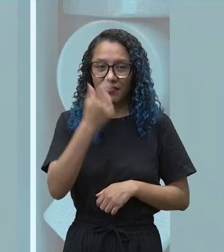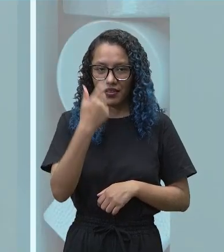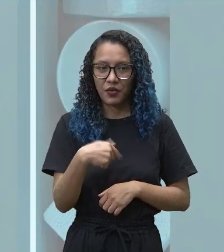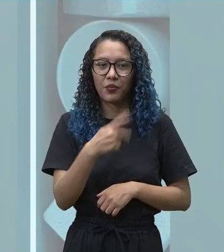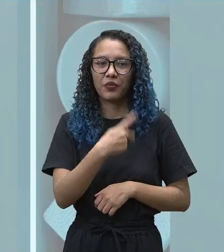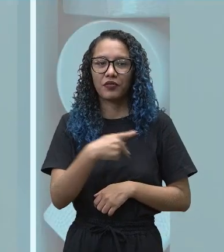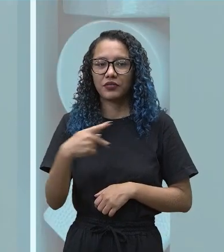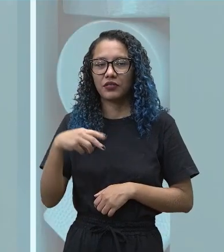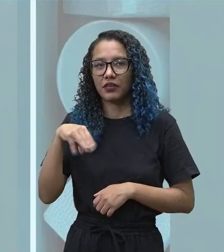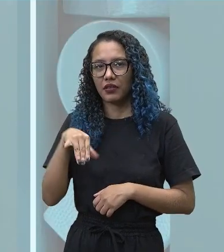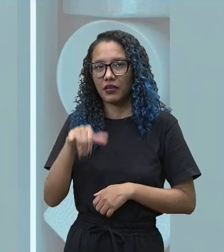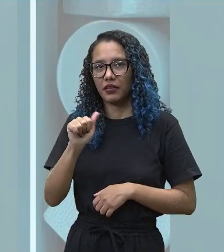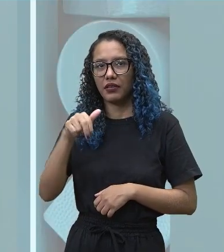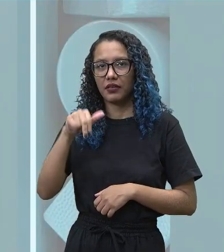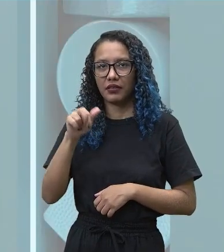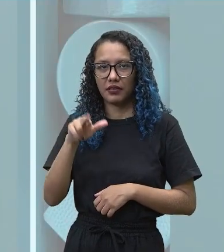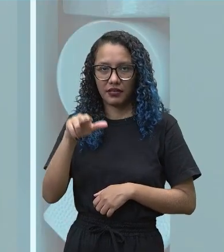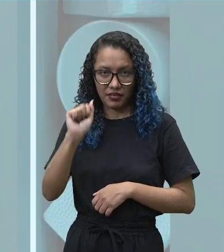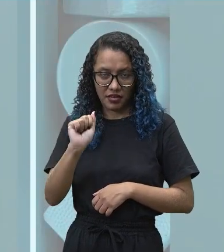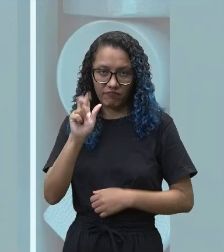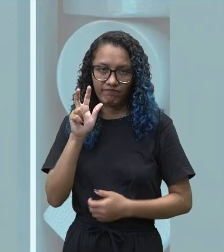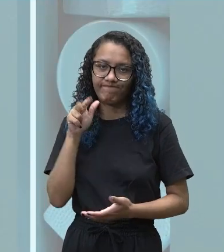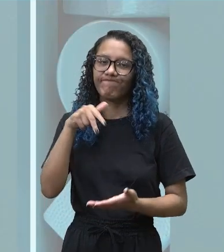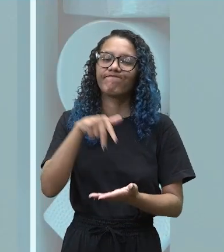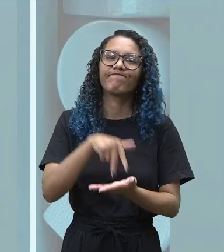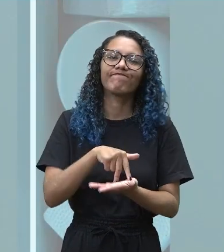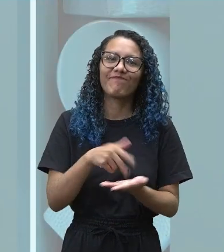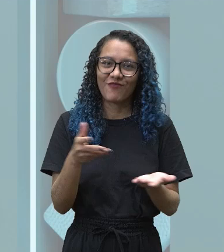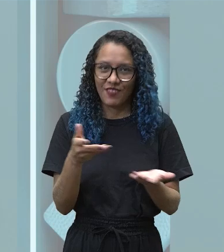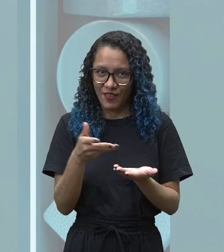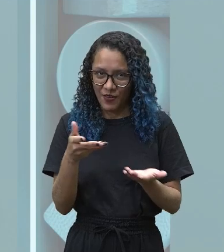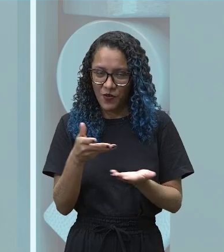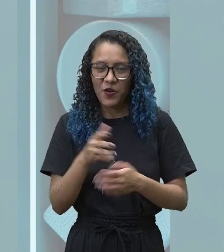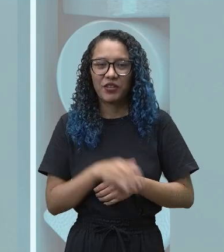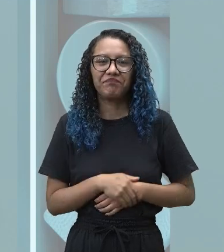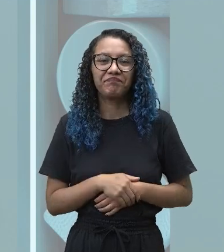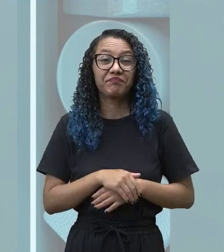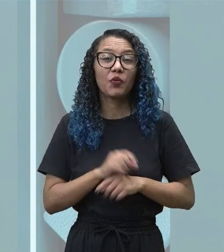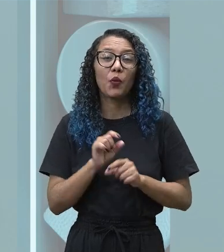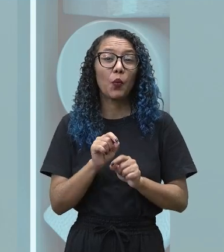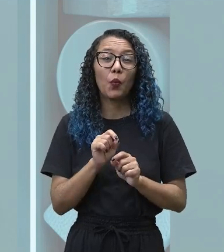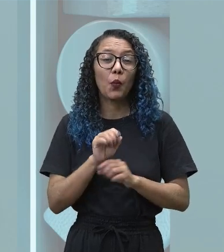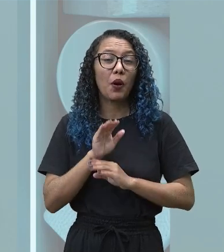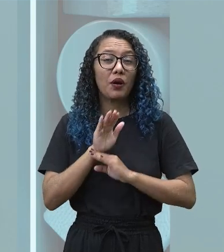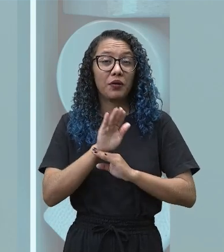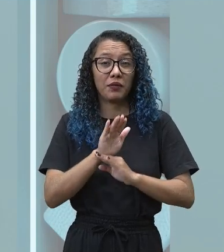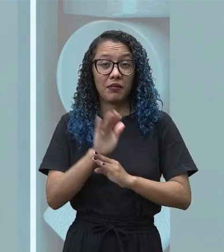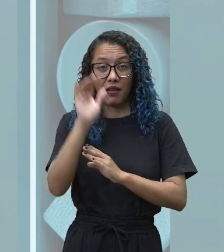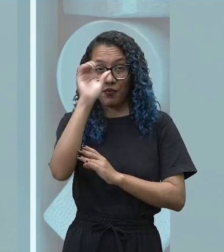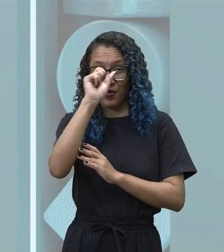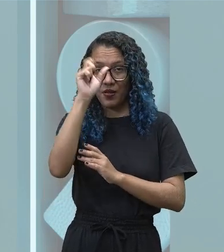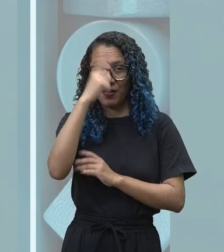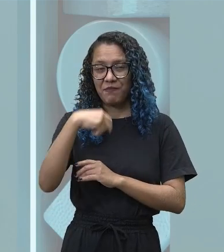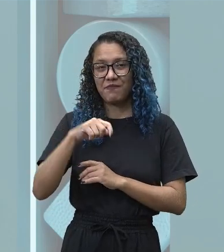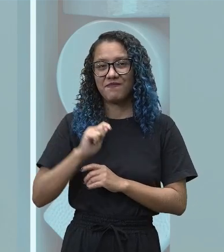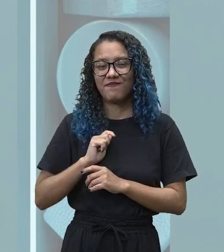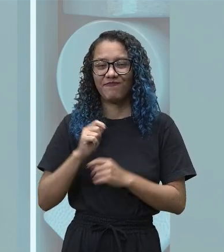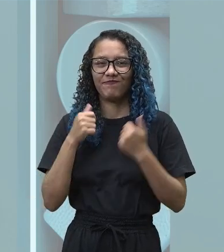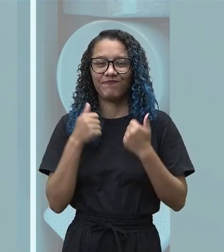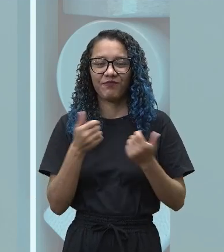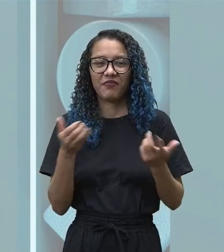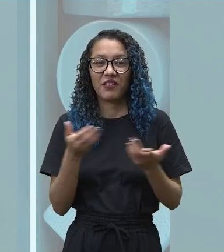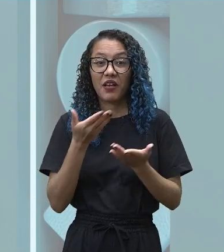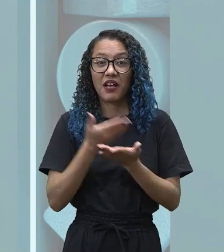maestra Yanara Camus y estaré aquí con vosotros, os ayudando a aprender el español. Agora,